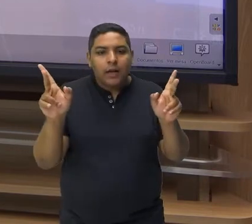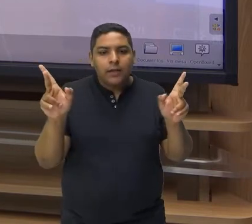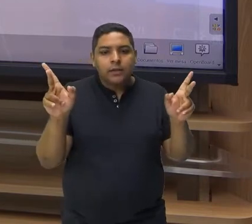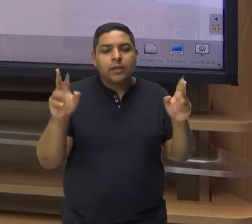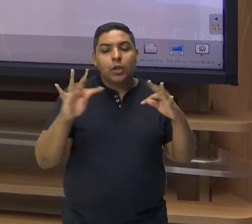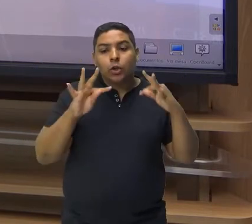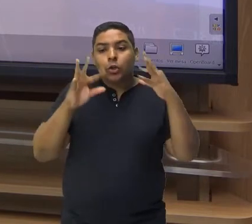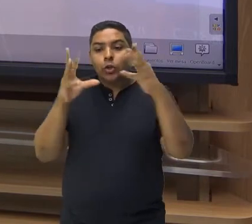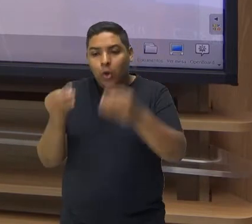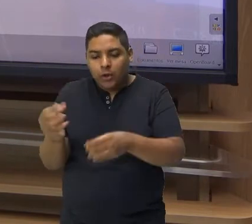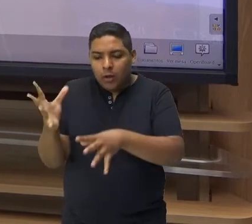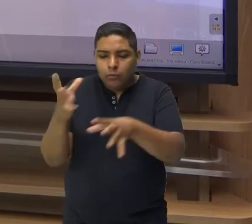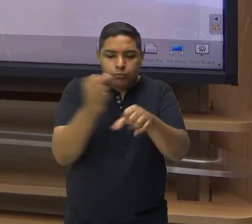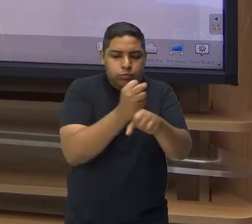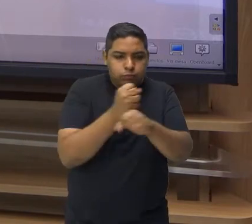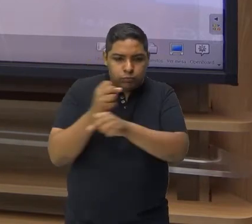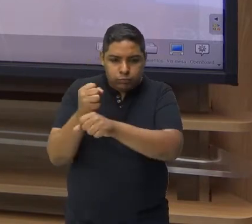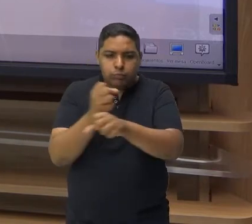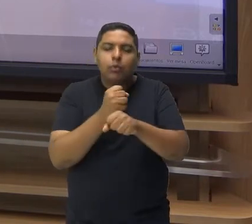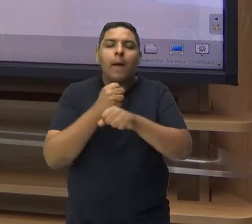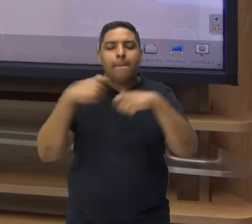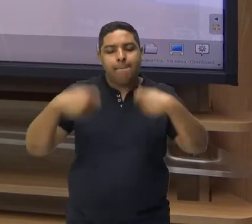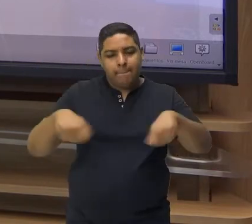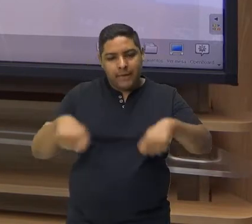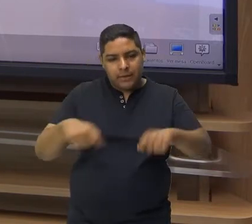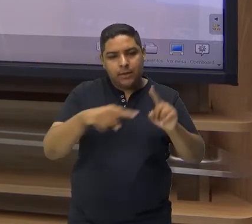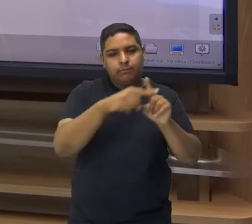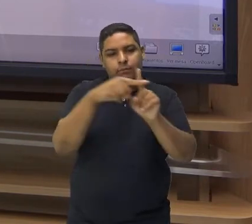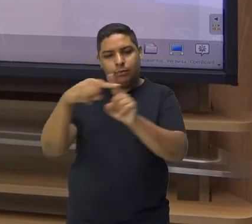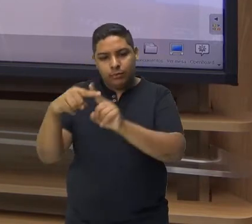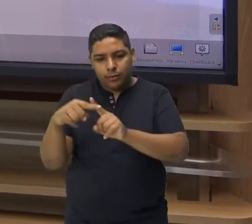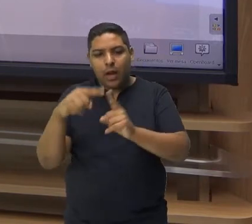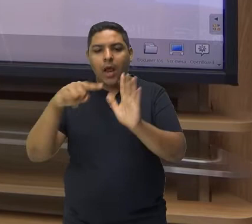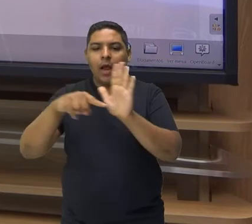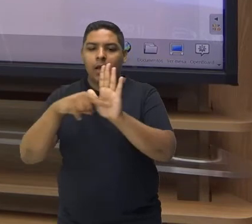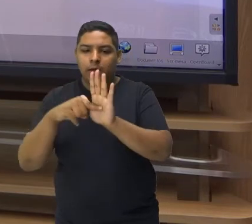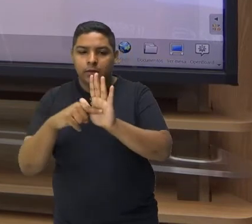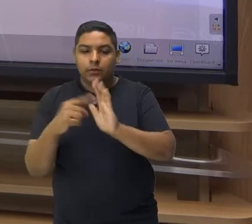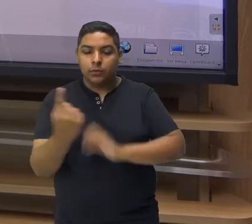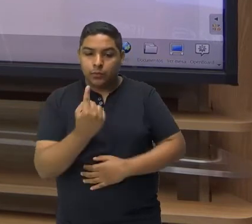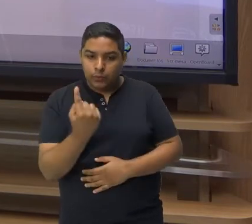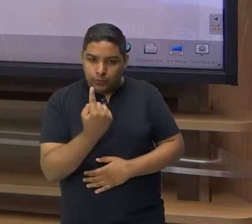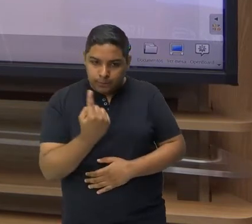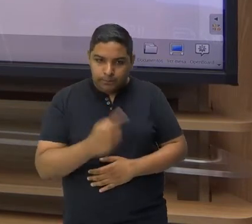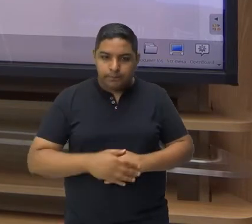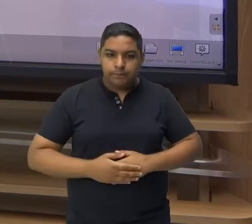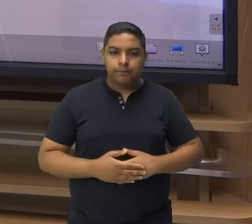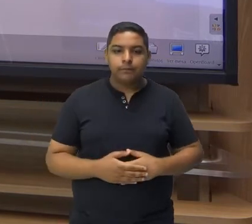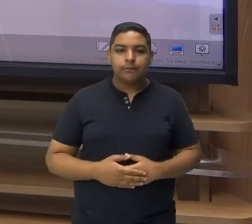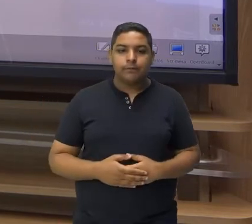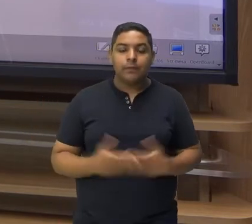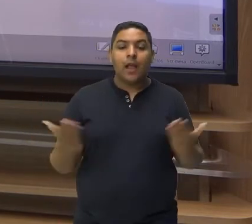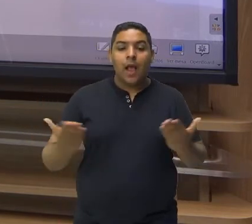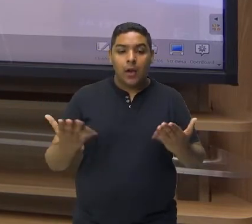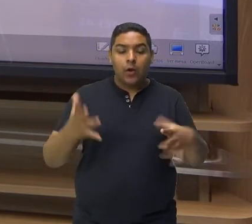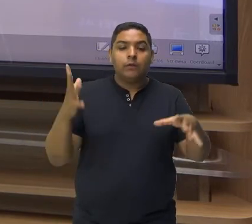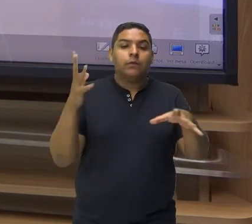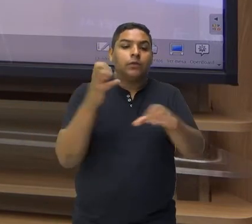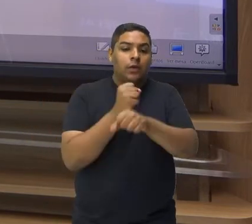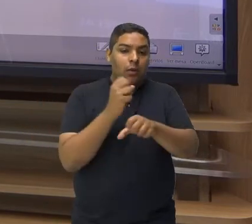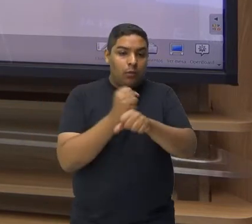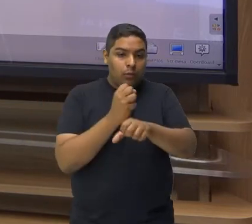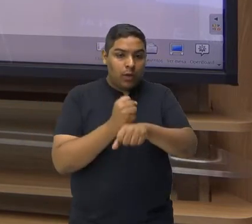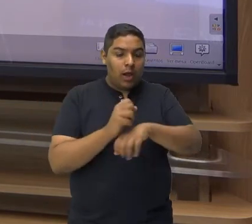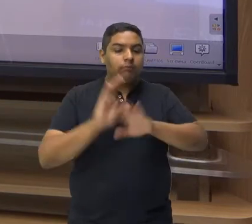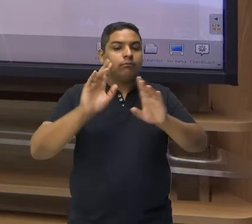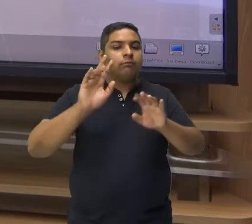total, basta eu somar as diferenças de potenciais individuais. Beleza? Agora nós vamos calcular, depois dessas